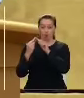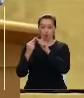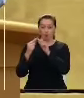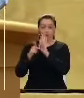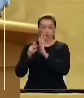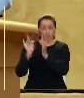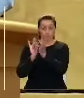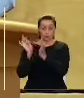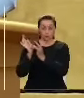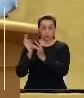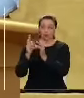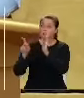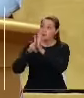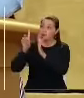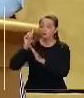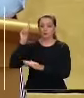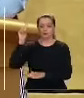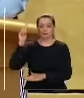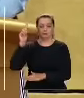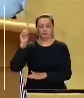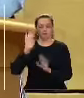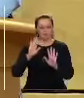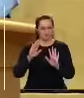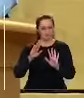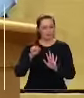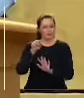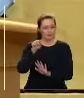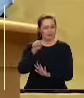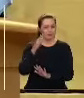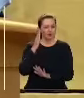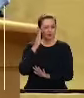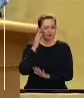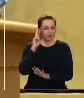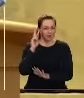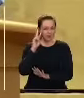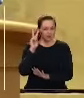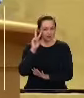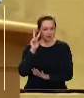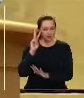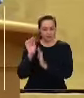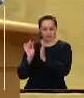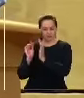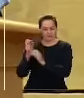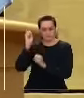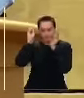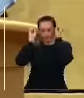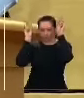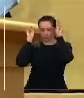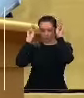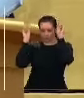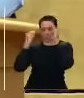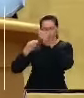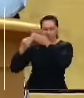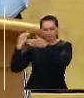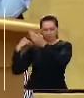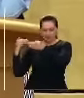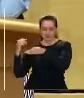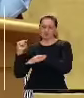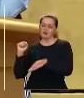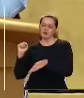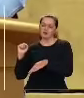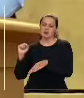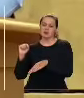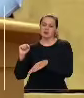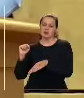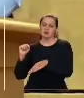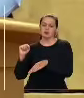Você já reparou que quando Moisés foi receber de Deus lá no Monte Sinai os 10 mandamentos, também